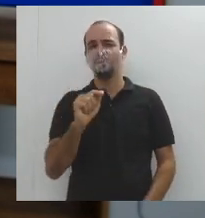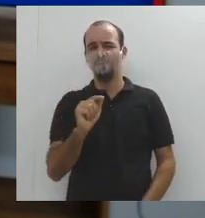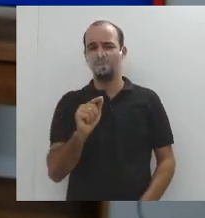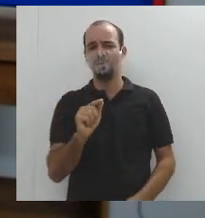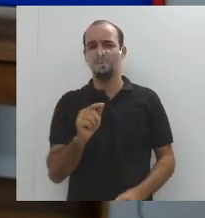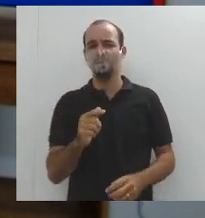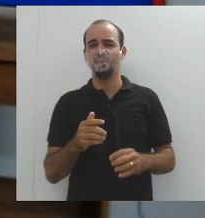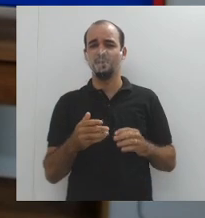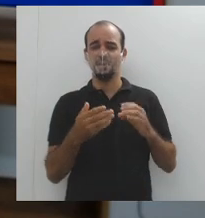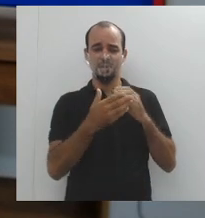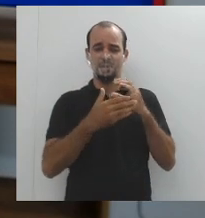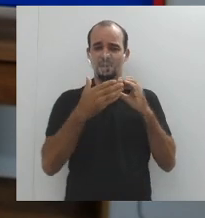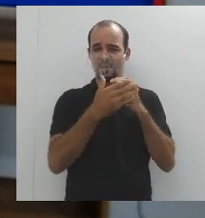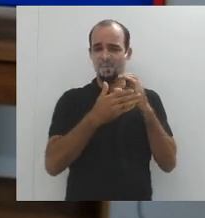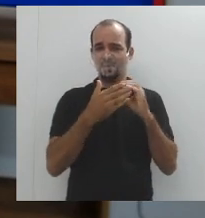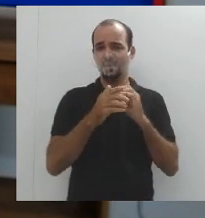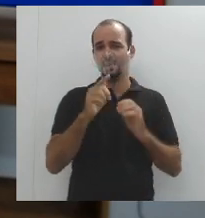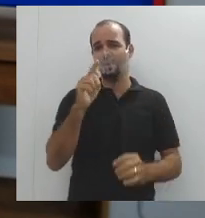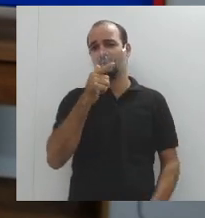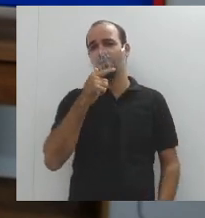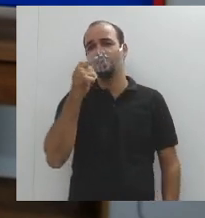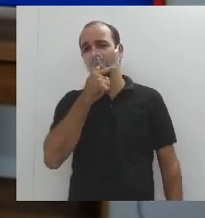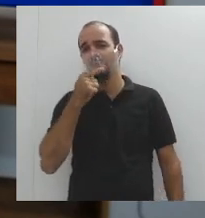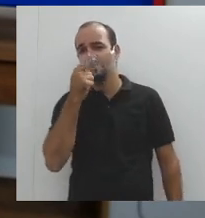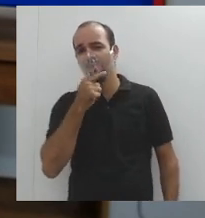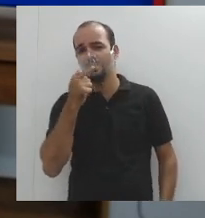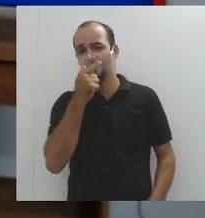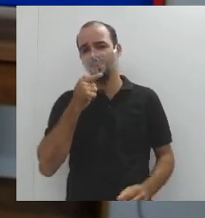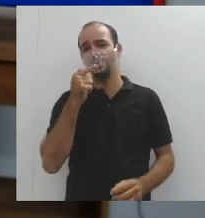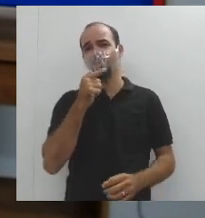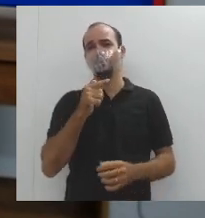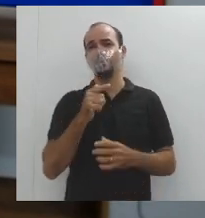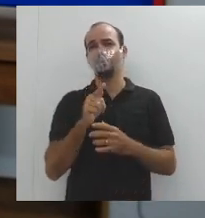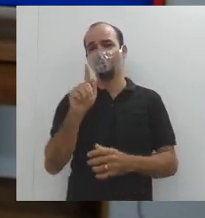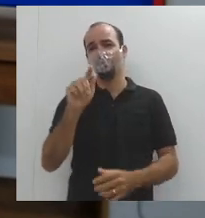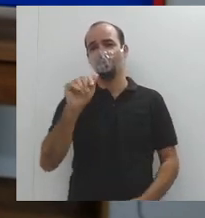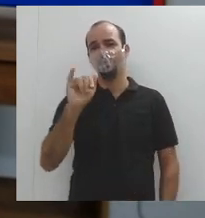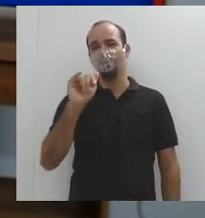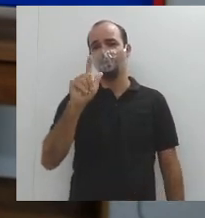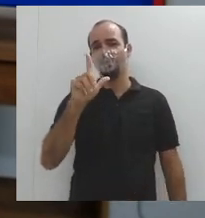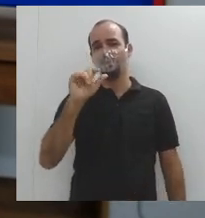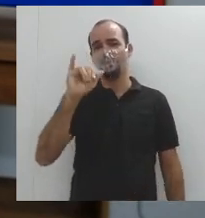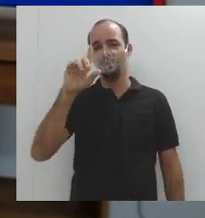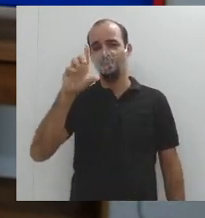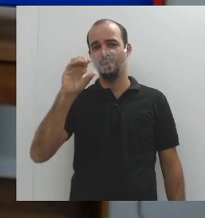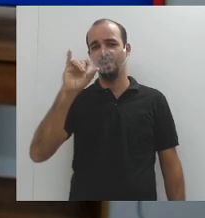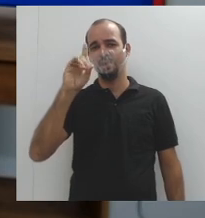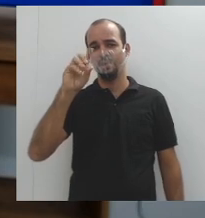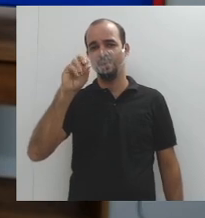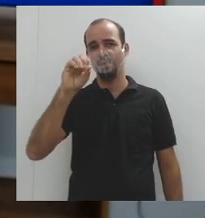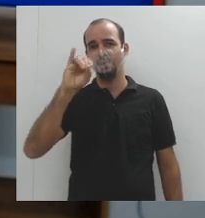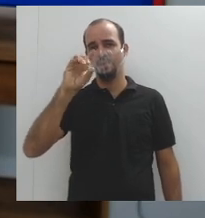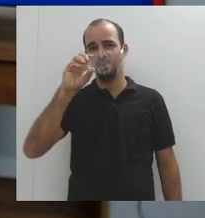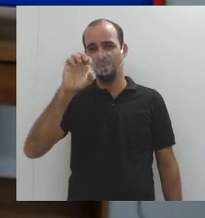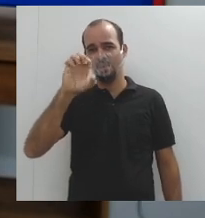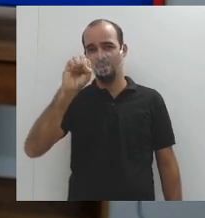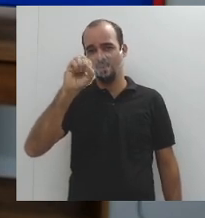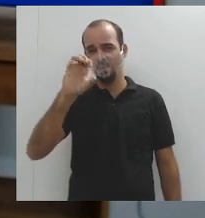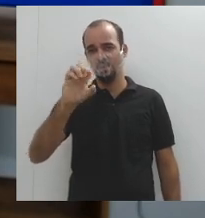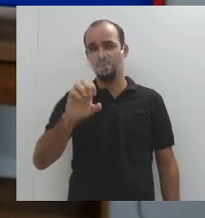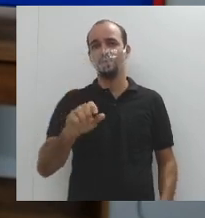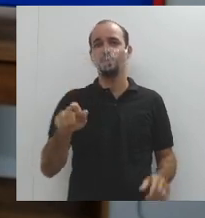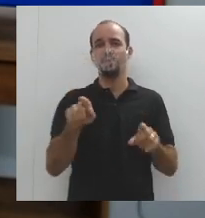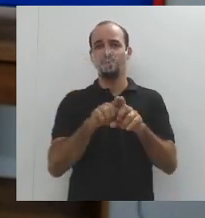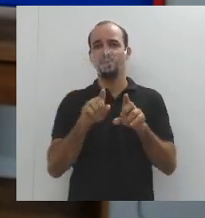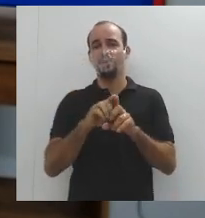os carboidratos, que é essa área da bioquímica que está lá juntinho da biologia. Eu